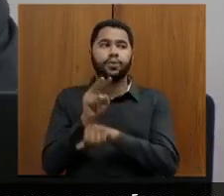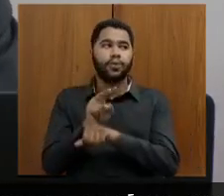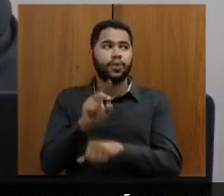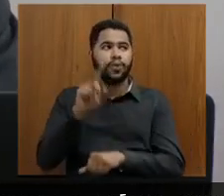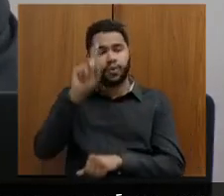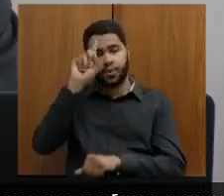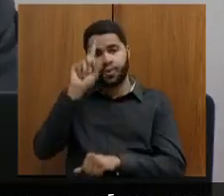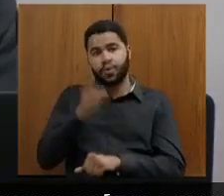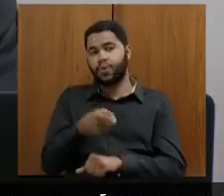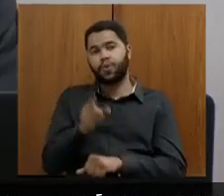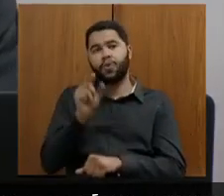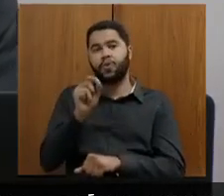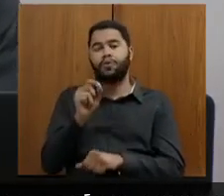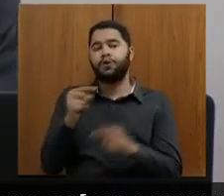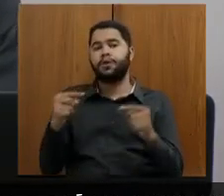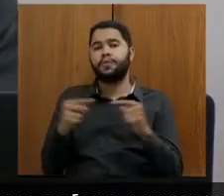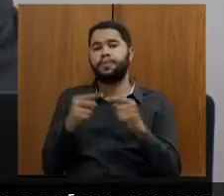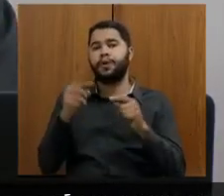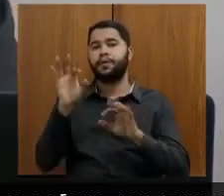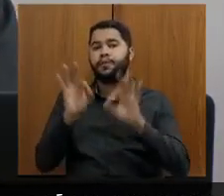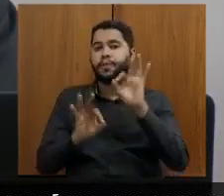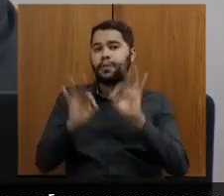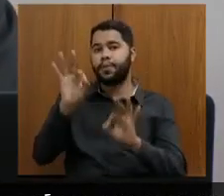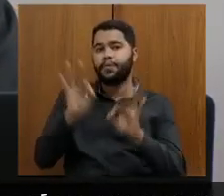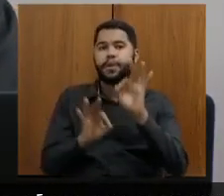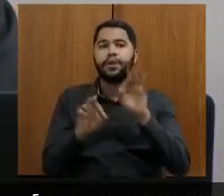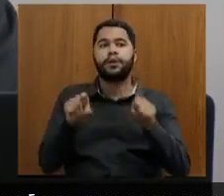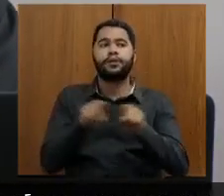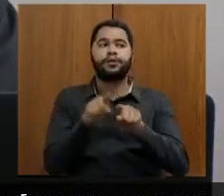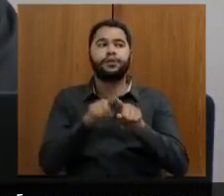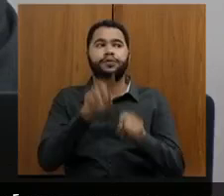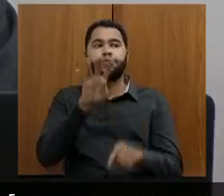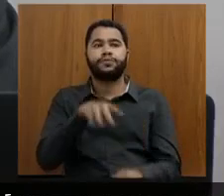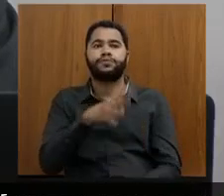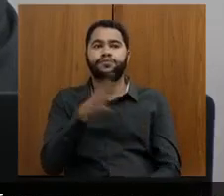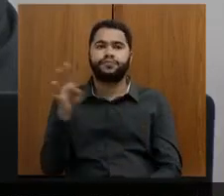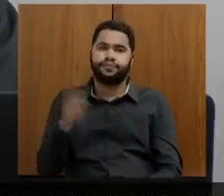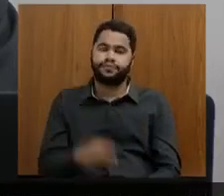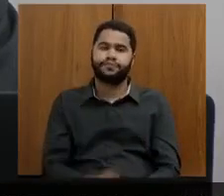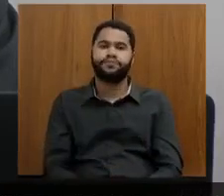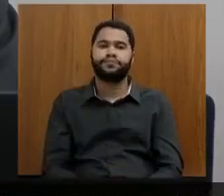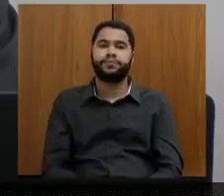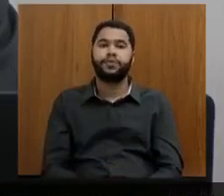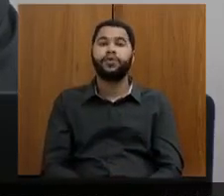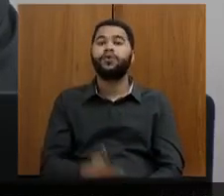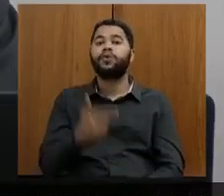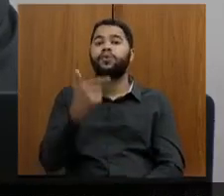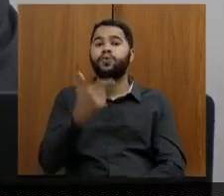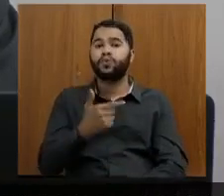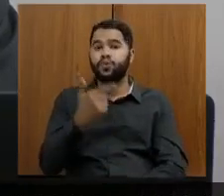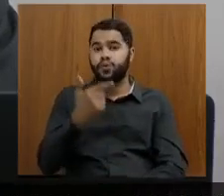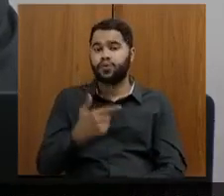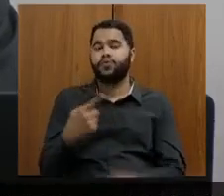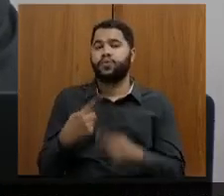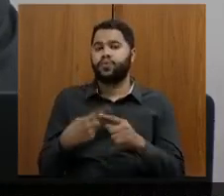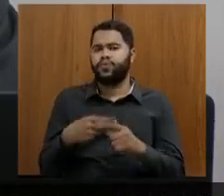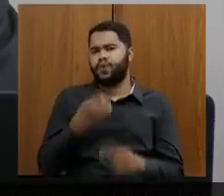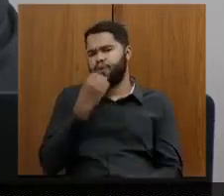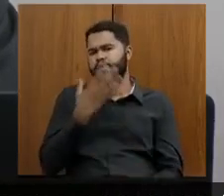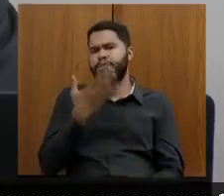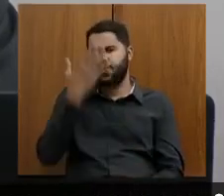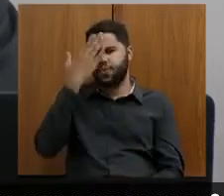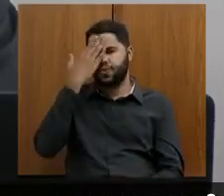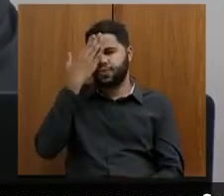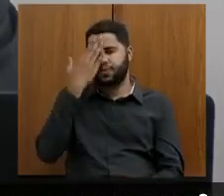comando está fazendo em relação ao planejamento eo cronograma o segundo porque é bom que